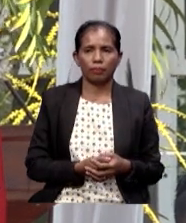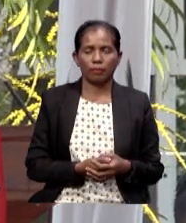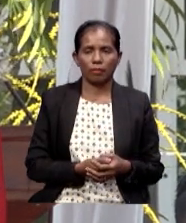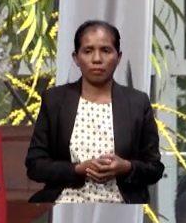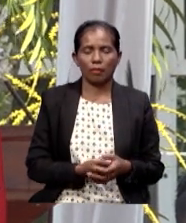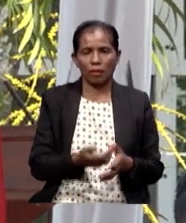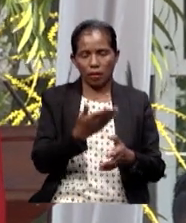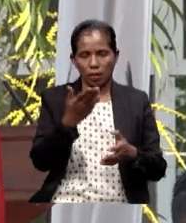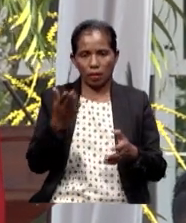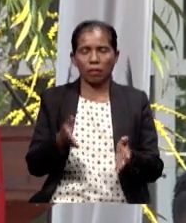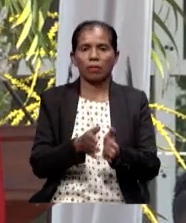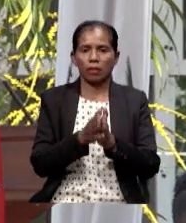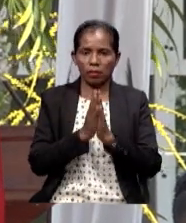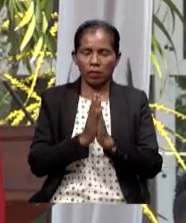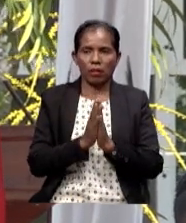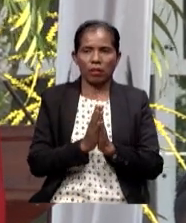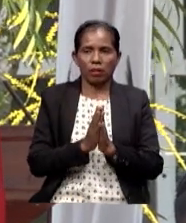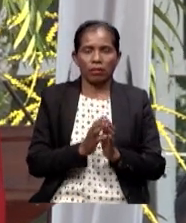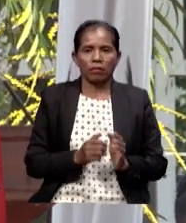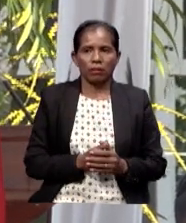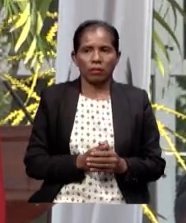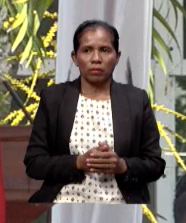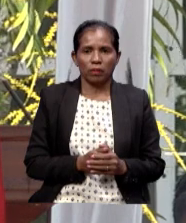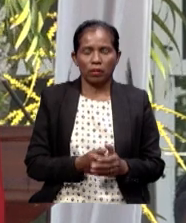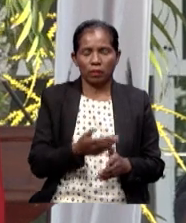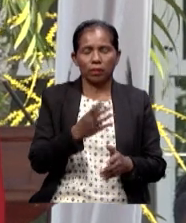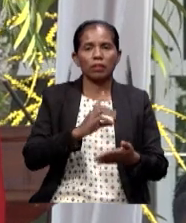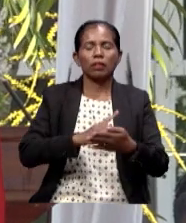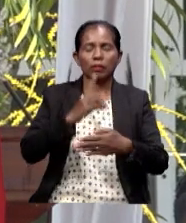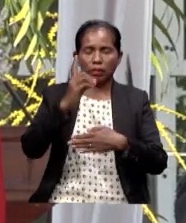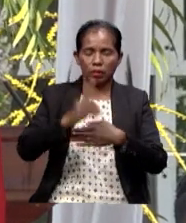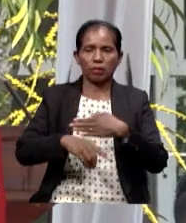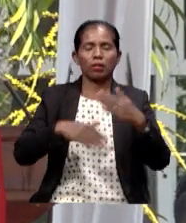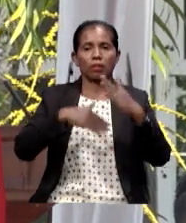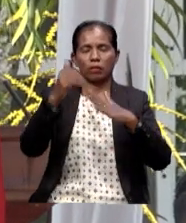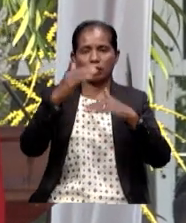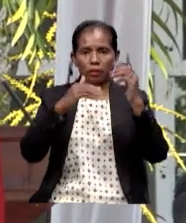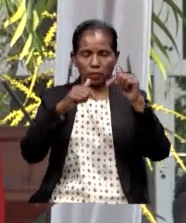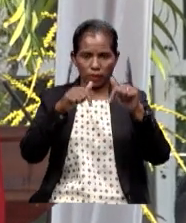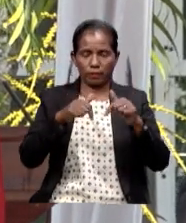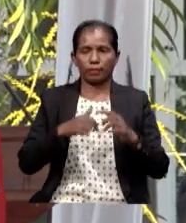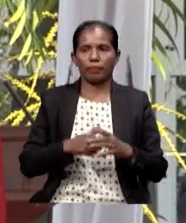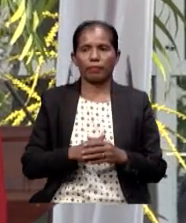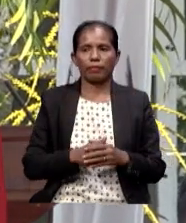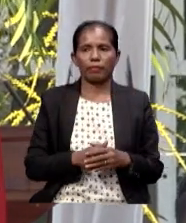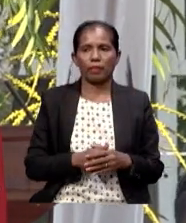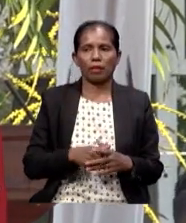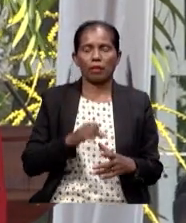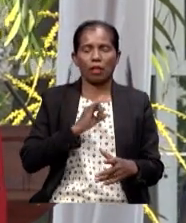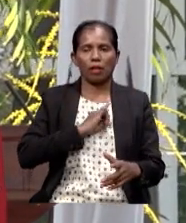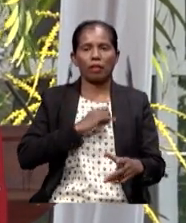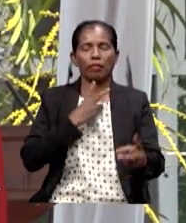nebe exige ba desenvolvimento infraestrutura ganha. A foi na dar com